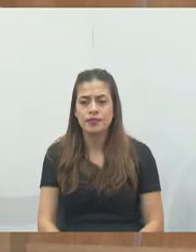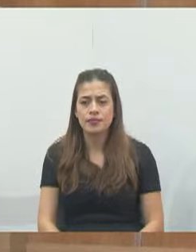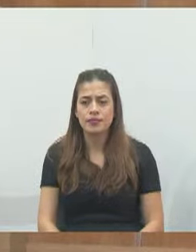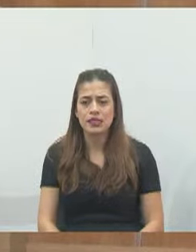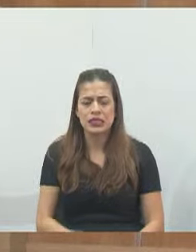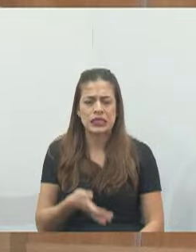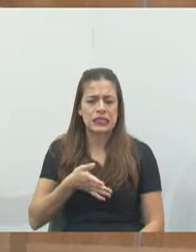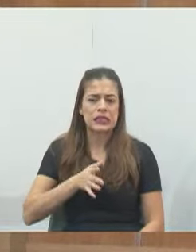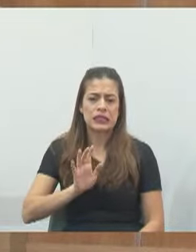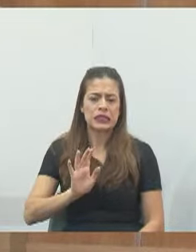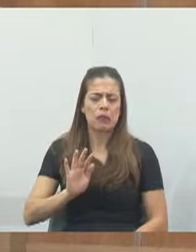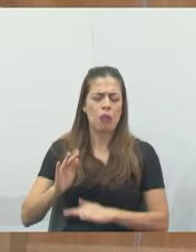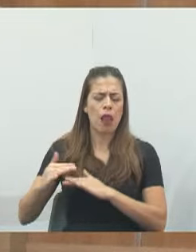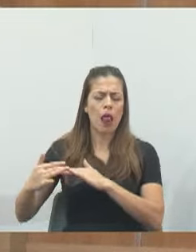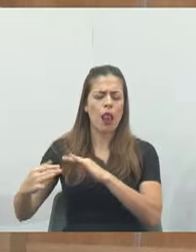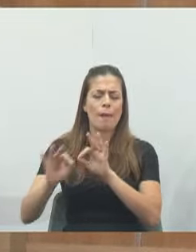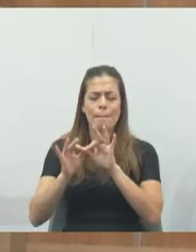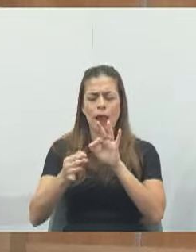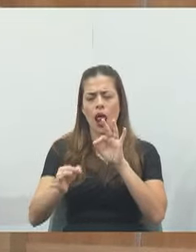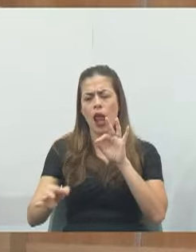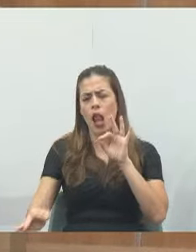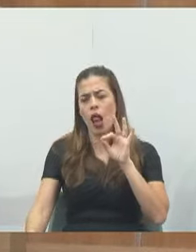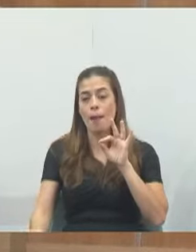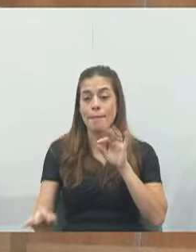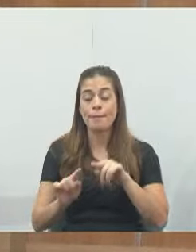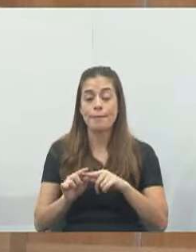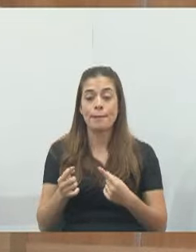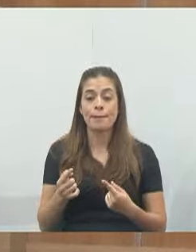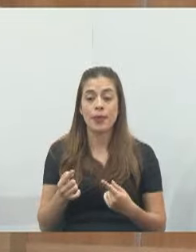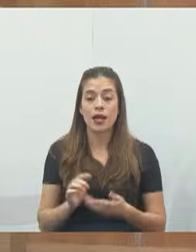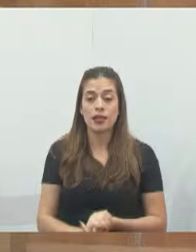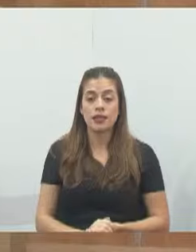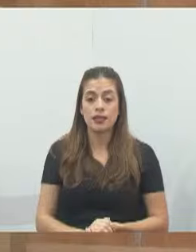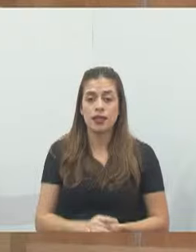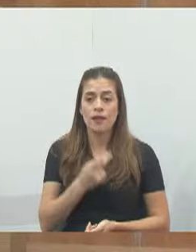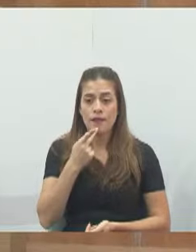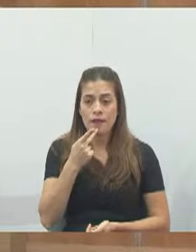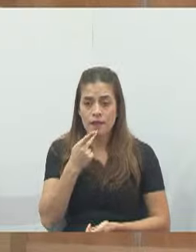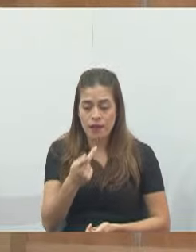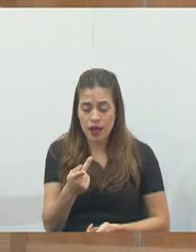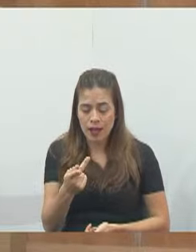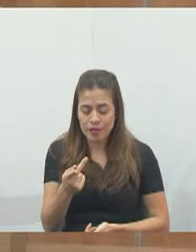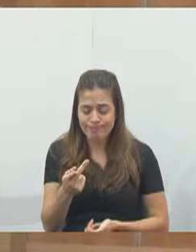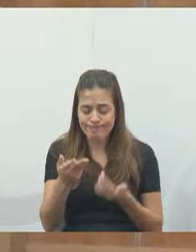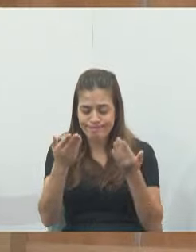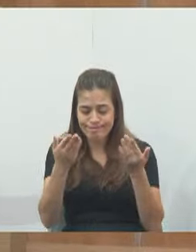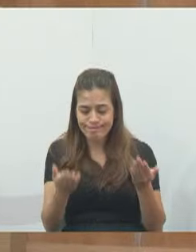Eu não quero aqui me alongar muito, mas eu quero dizer, Fabrício, que